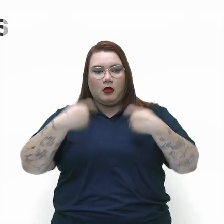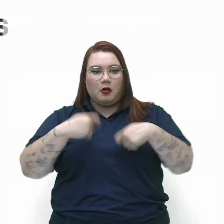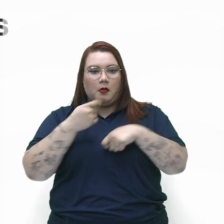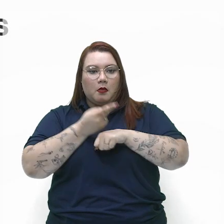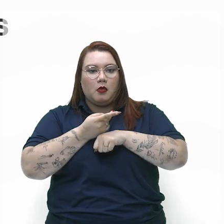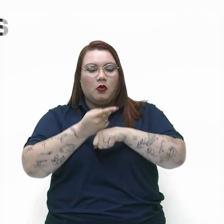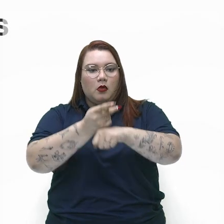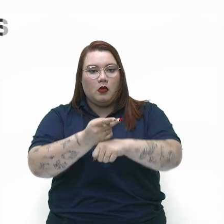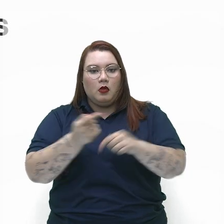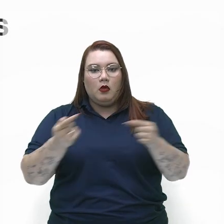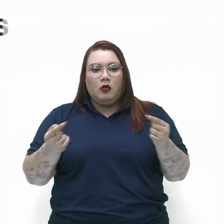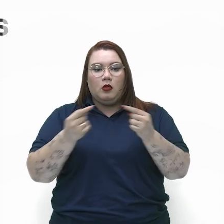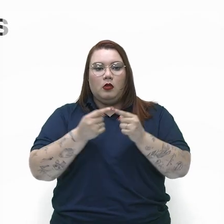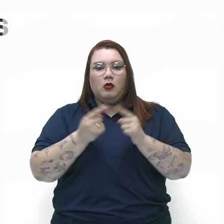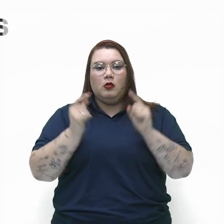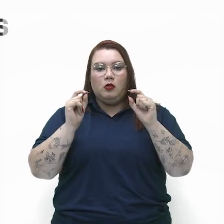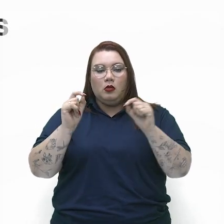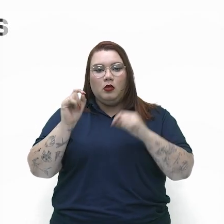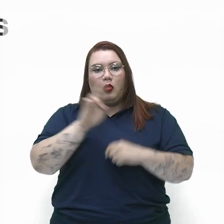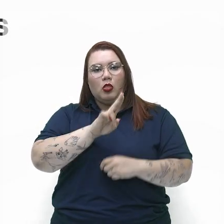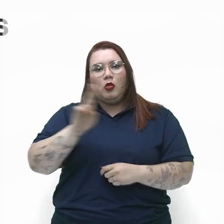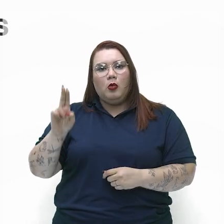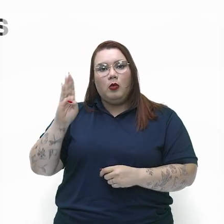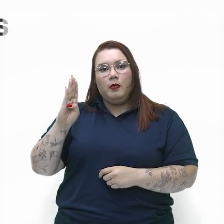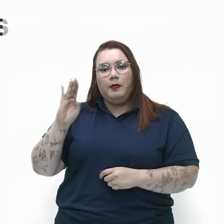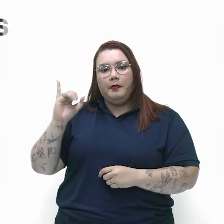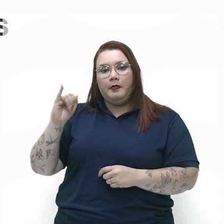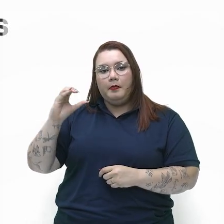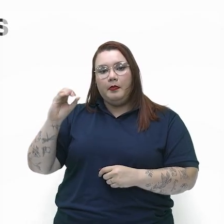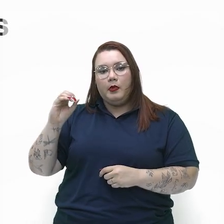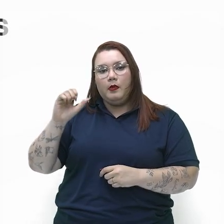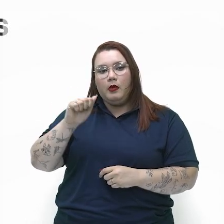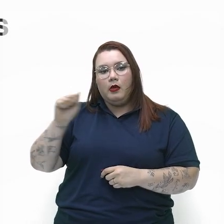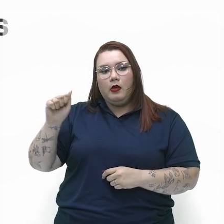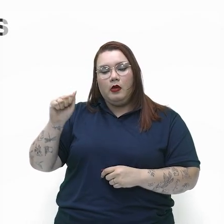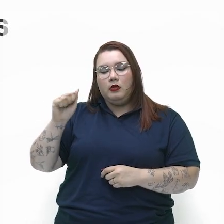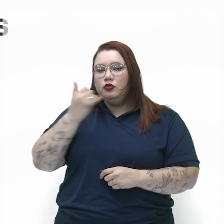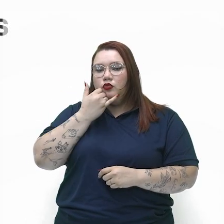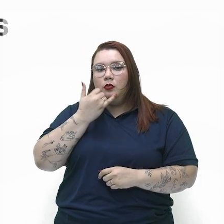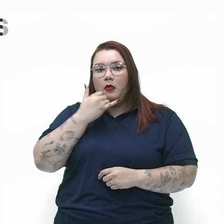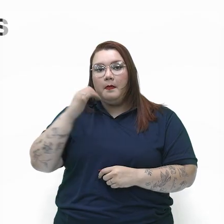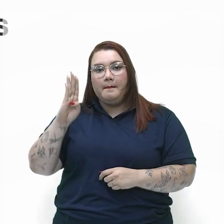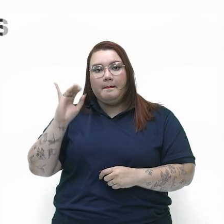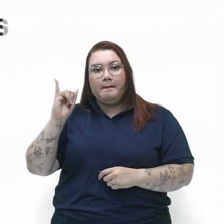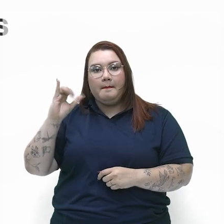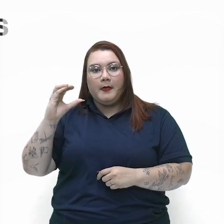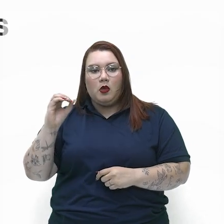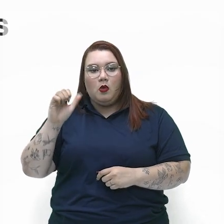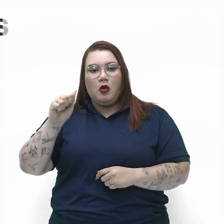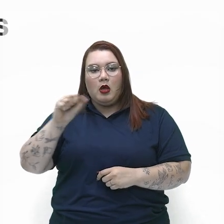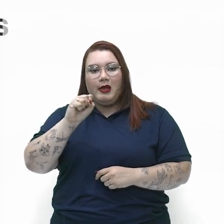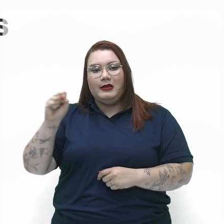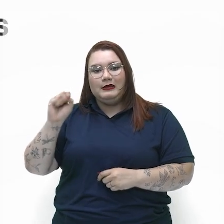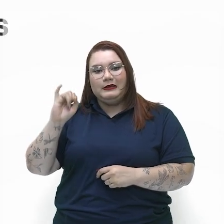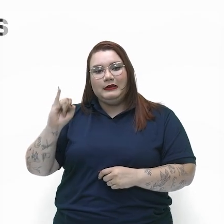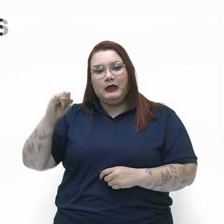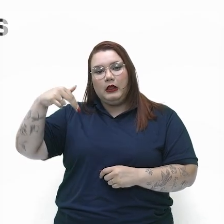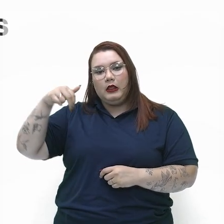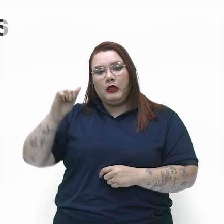necessário fazer a busca que nós chamamos de bioassinaturas, né? Essas bioassinaturas, elas